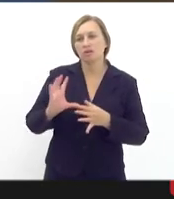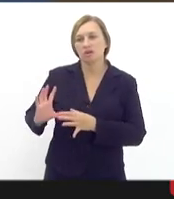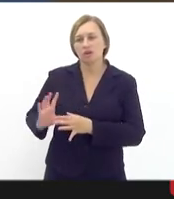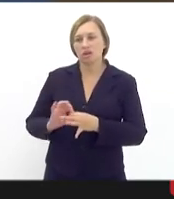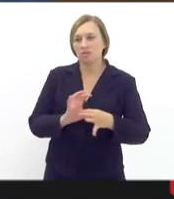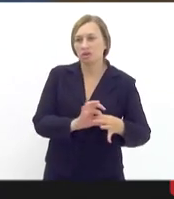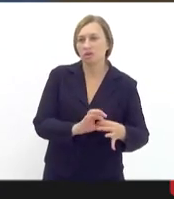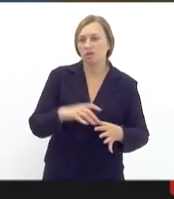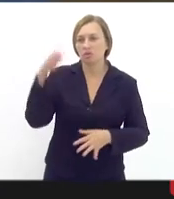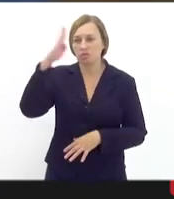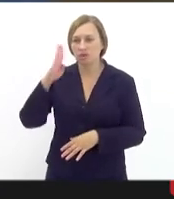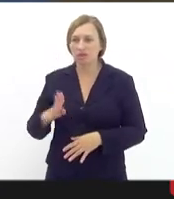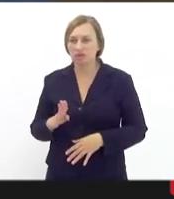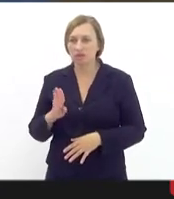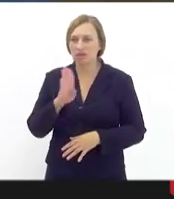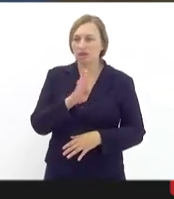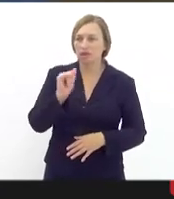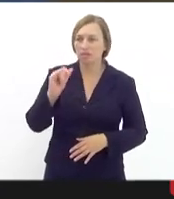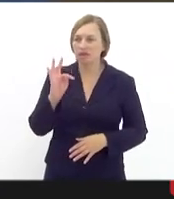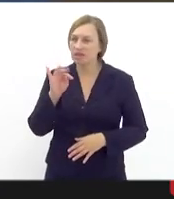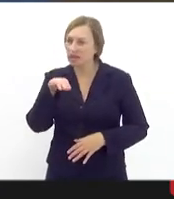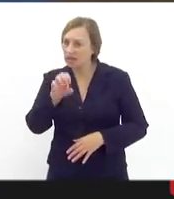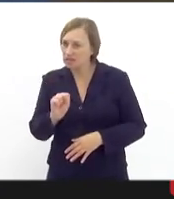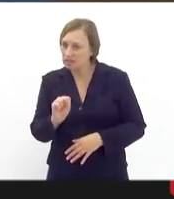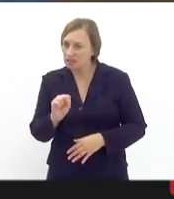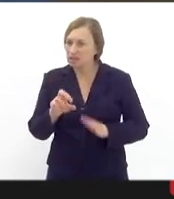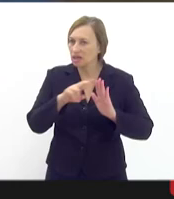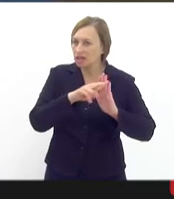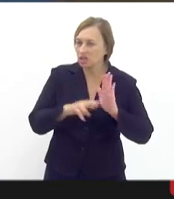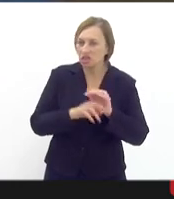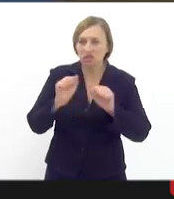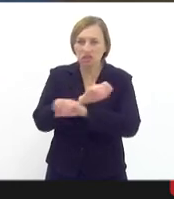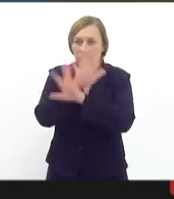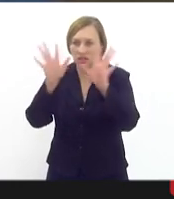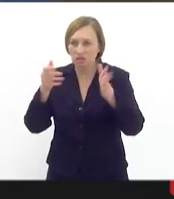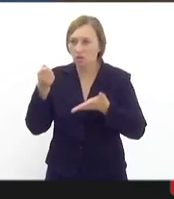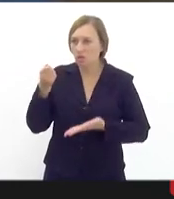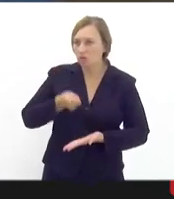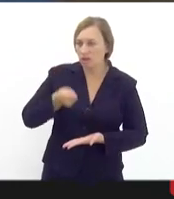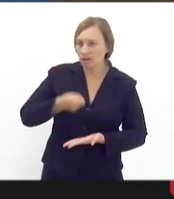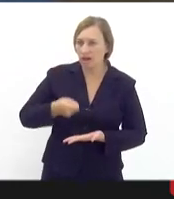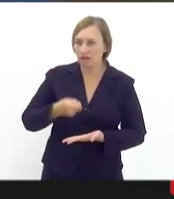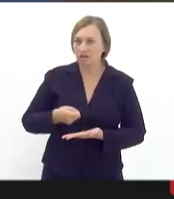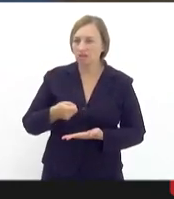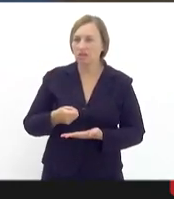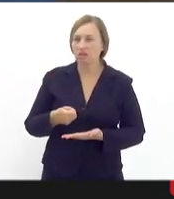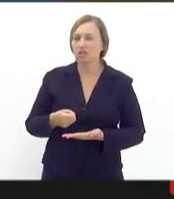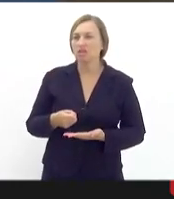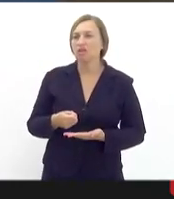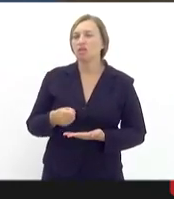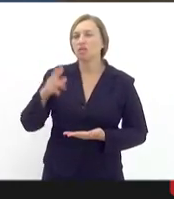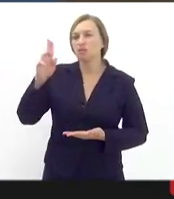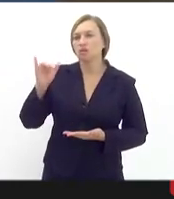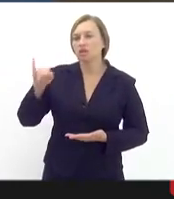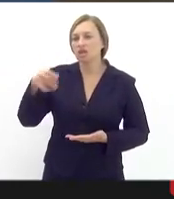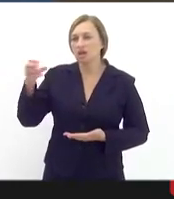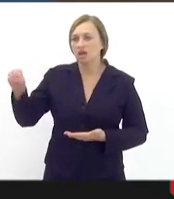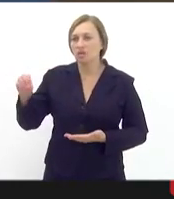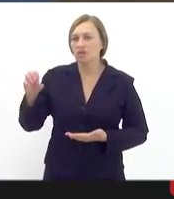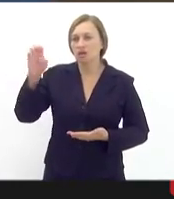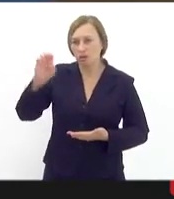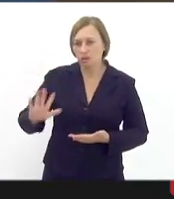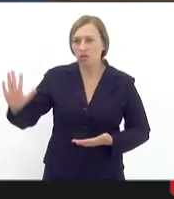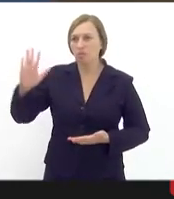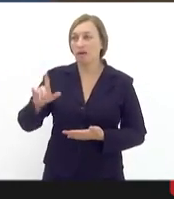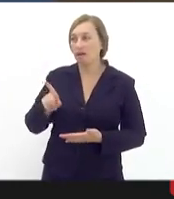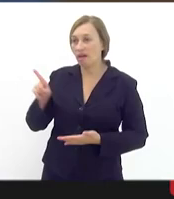na operação dessas big techs, as regras de transparência que elas são obrigadas, por exemplo, na União Europeia. Nós não queremos saber mais,